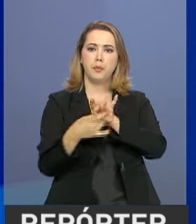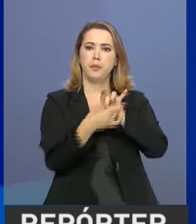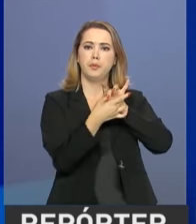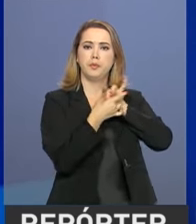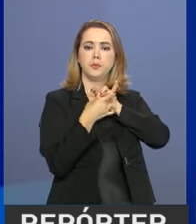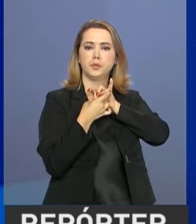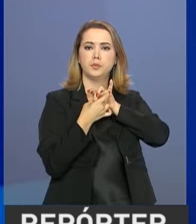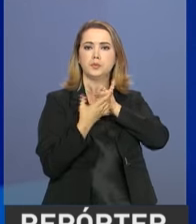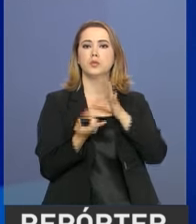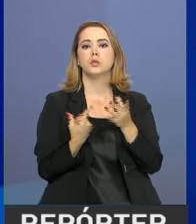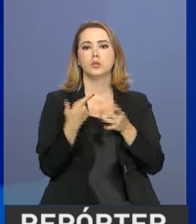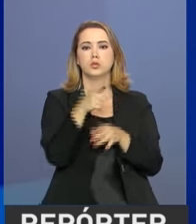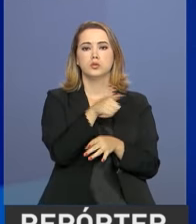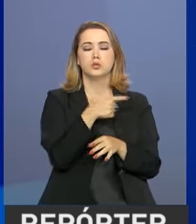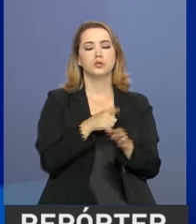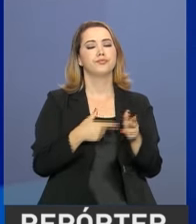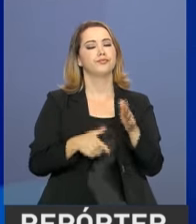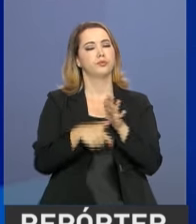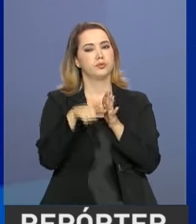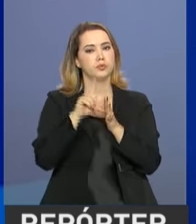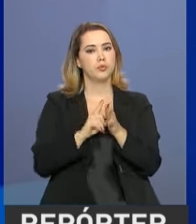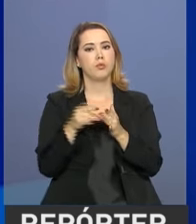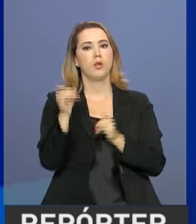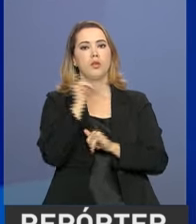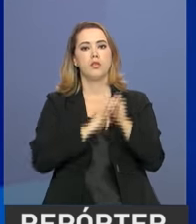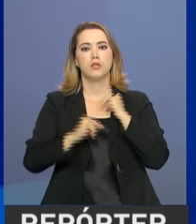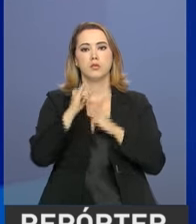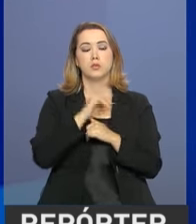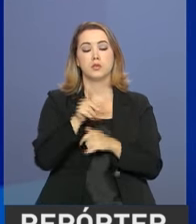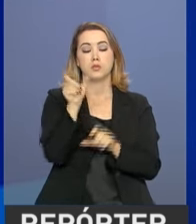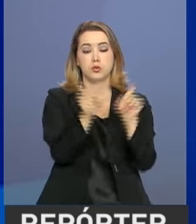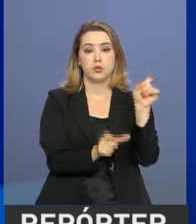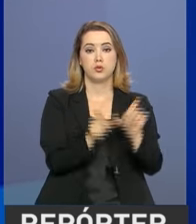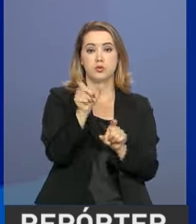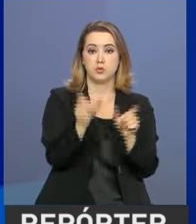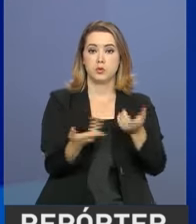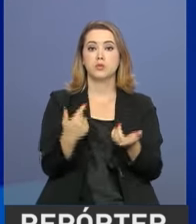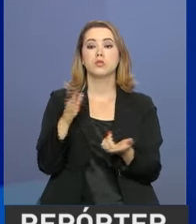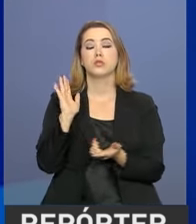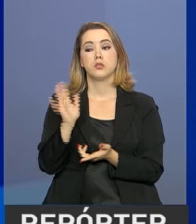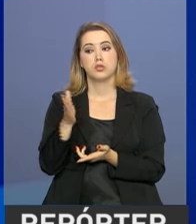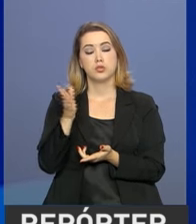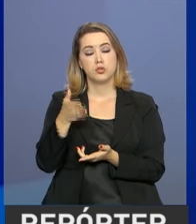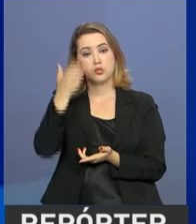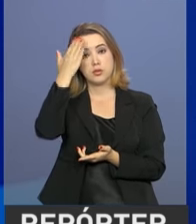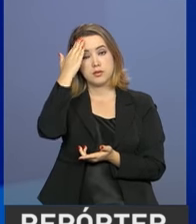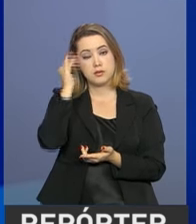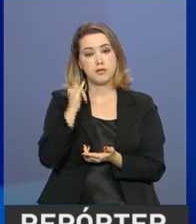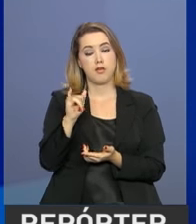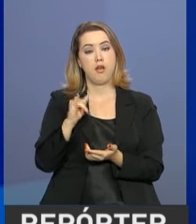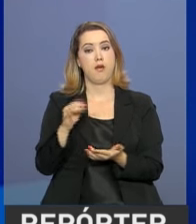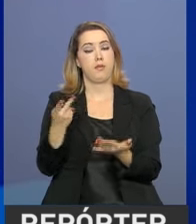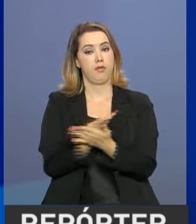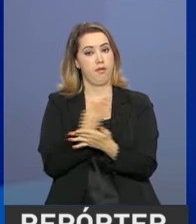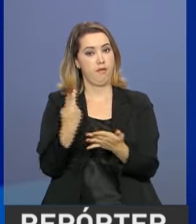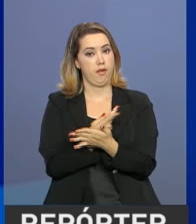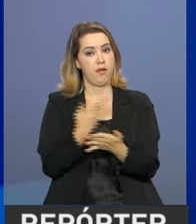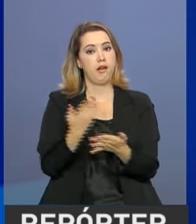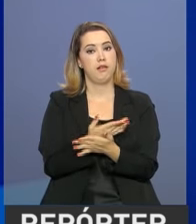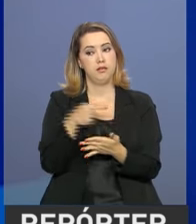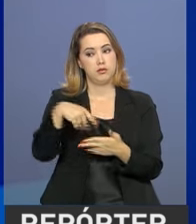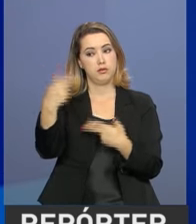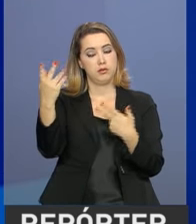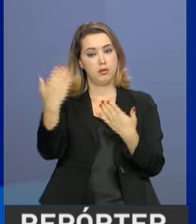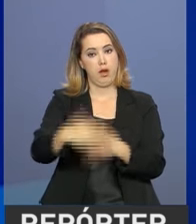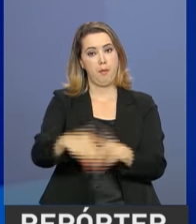certames anteriores, antecedentes, informações de pessoas que a gente sabe que historicamente viam fraudando os certames. E a partir desses